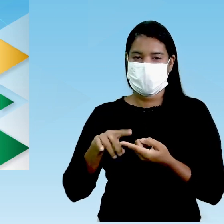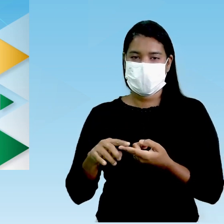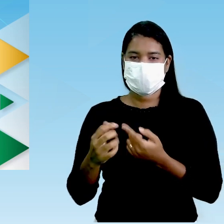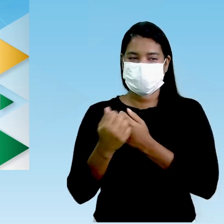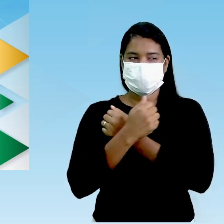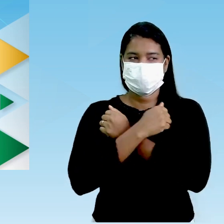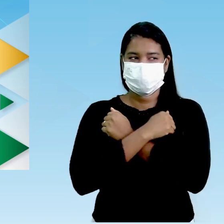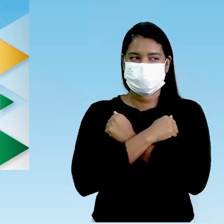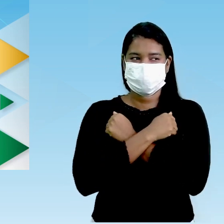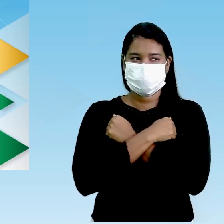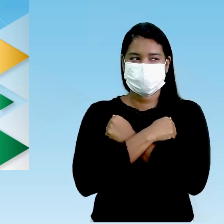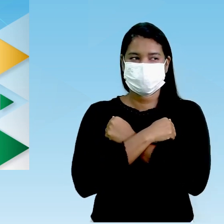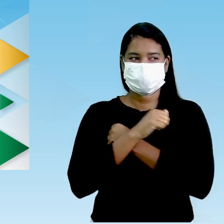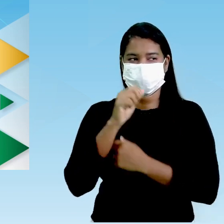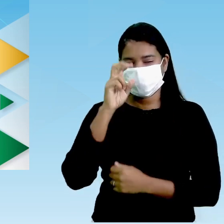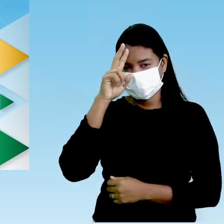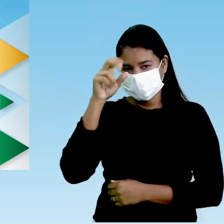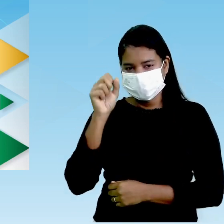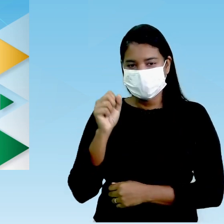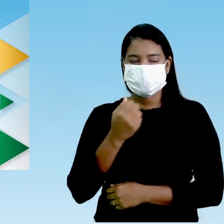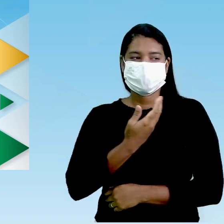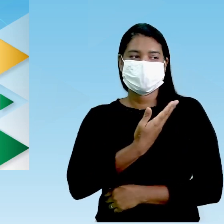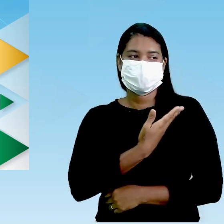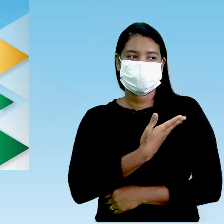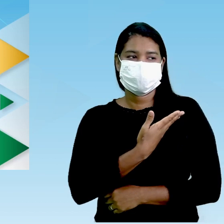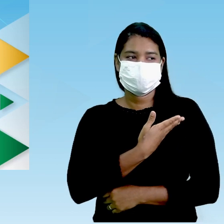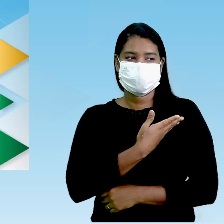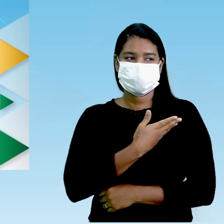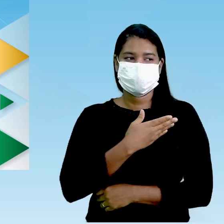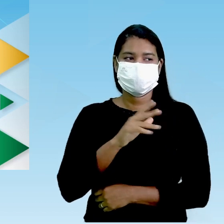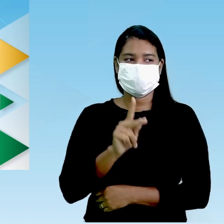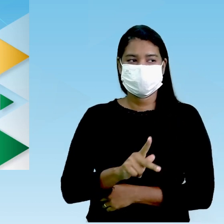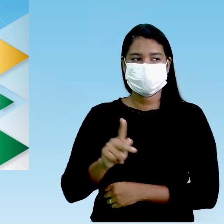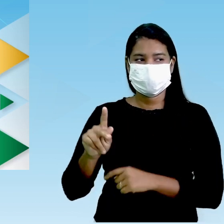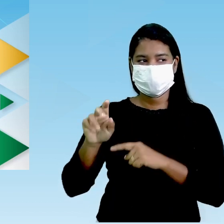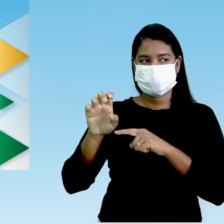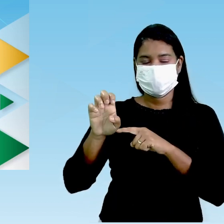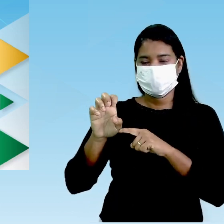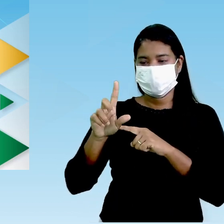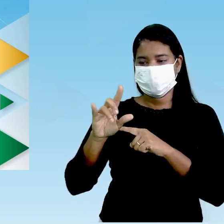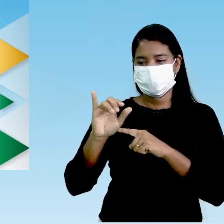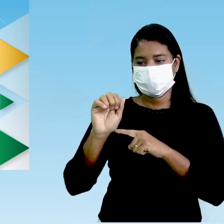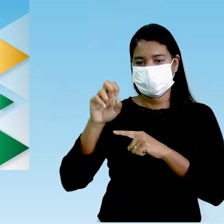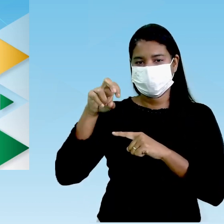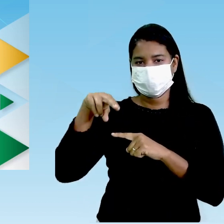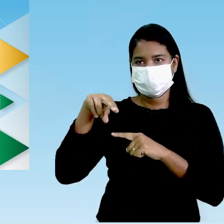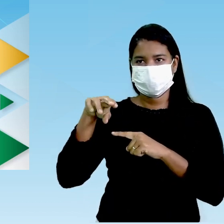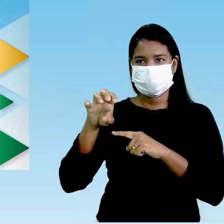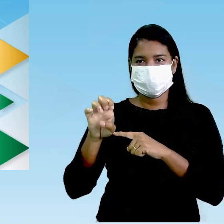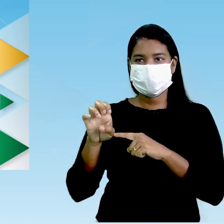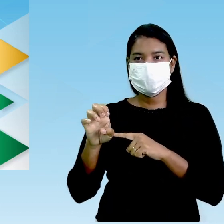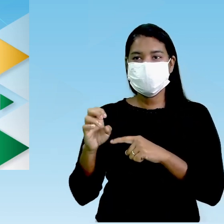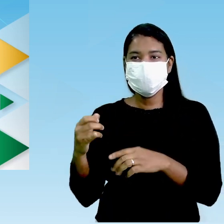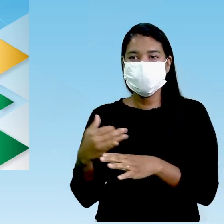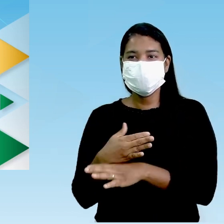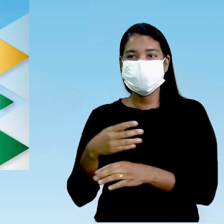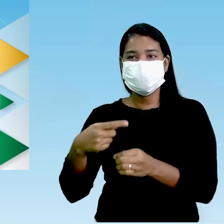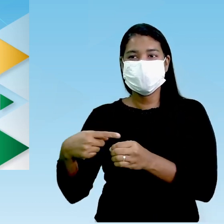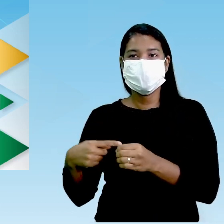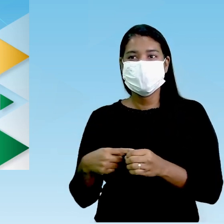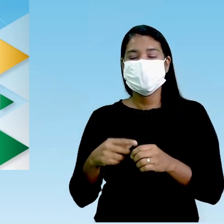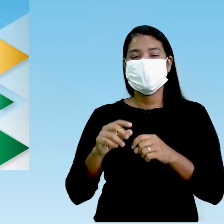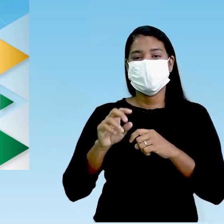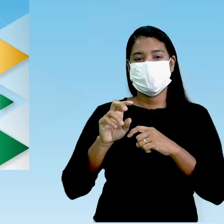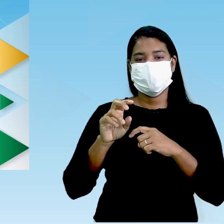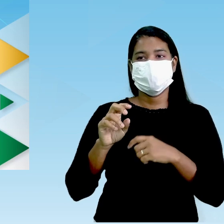um abraço muito forte para minha amiga lá, professora Eliane, lá da cidade de